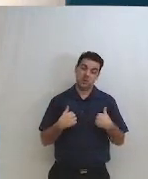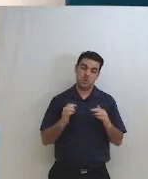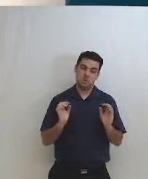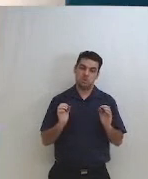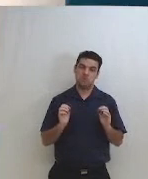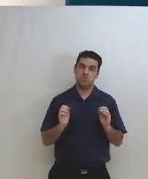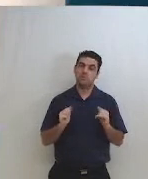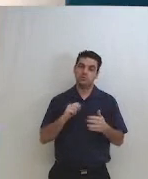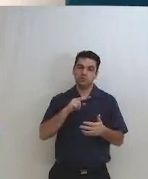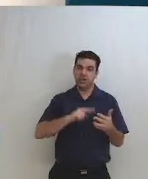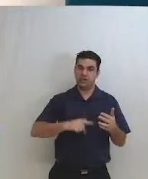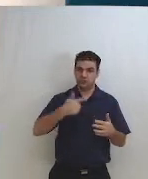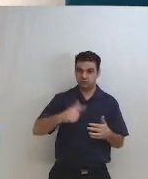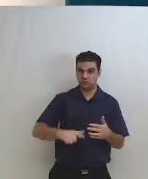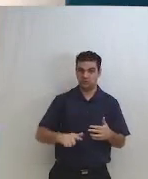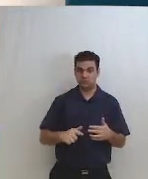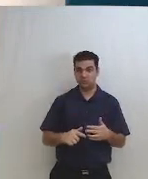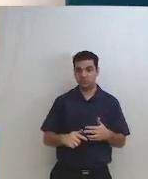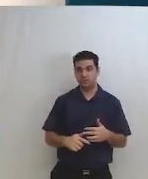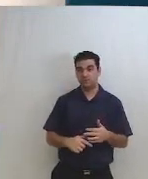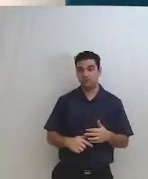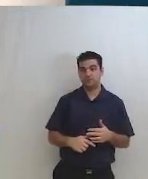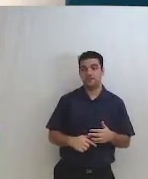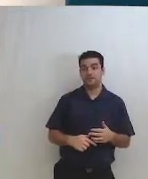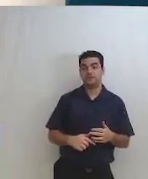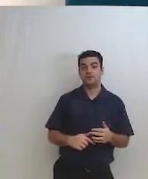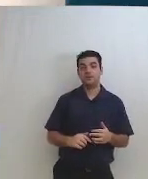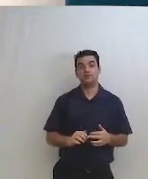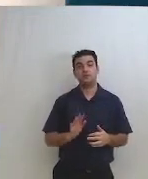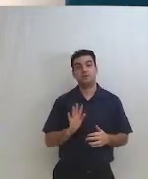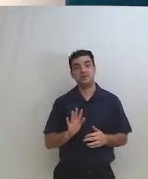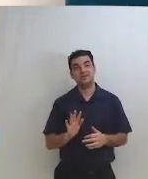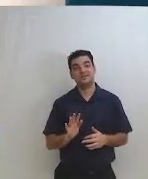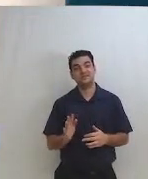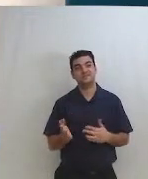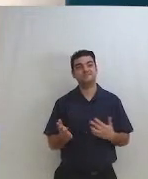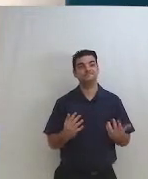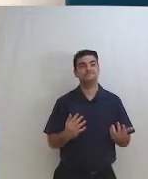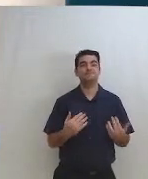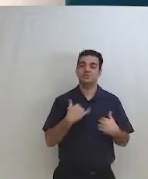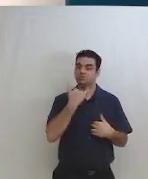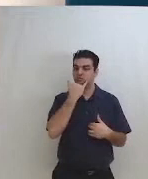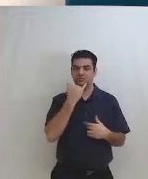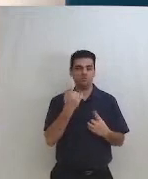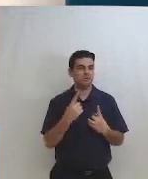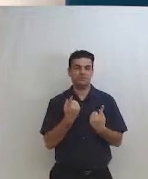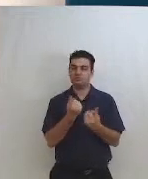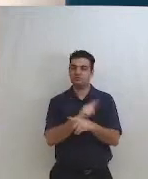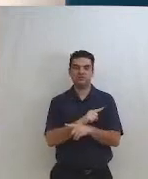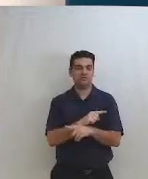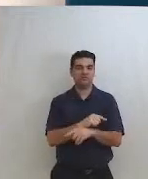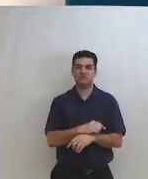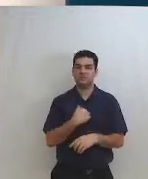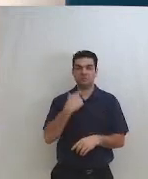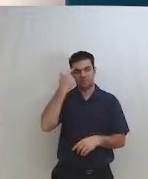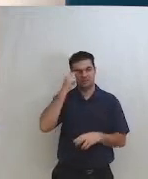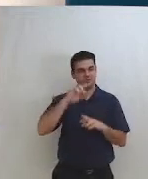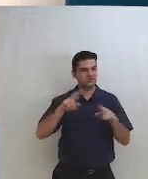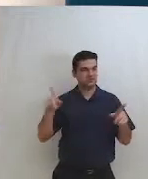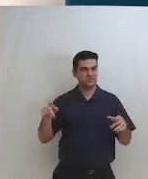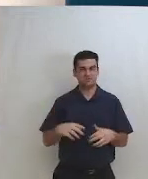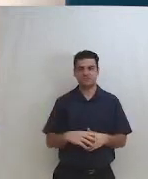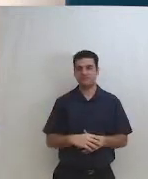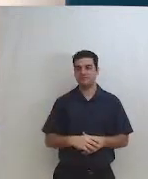transcrever, registrar por escrito, eu peço vênia para divergir, Sua Excelência, e denegar a